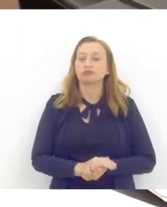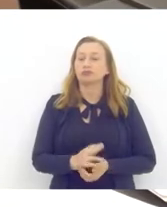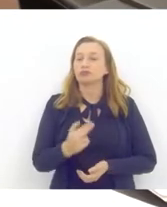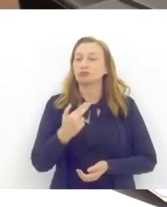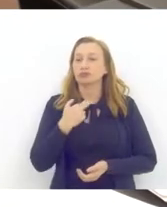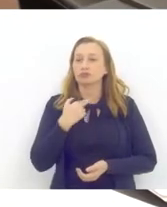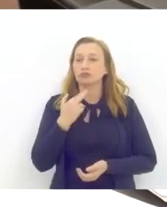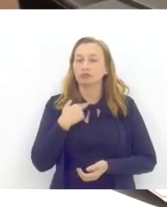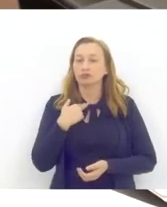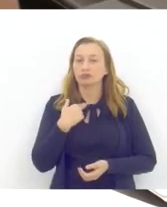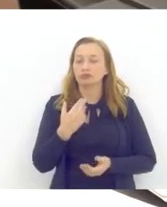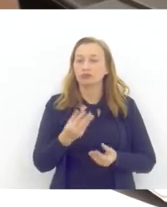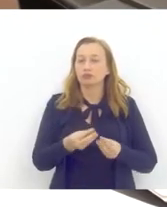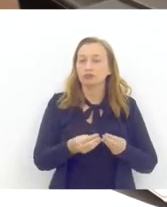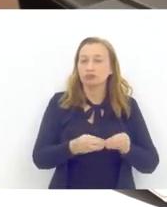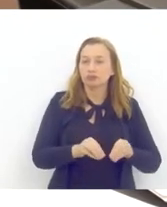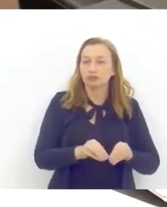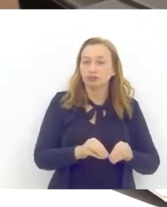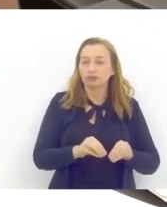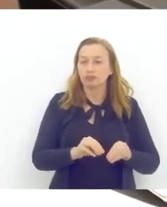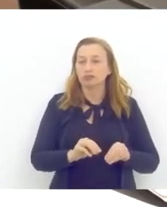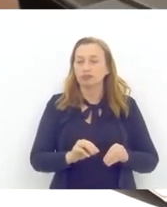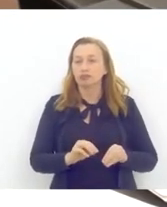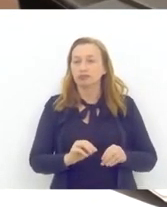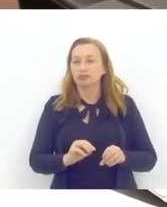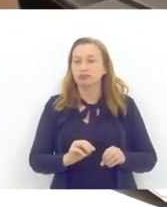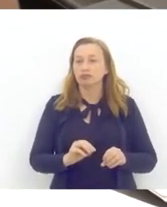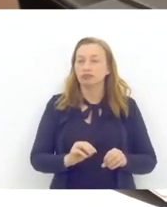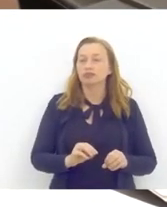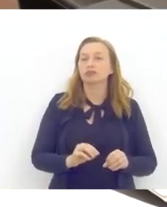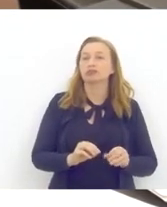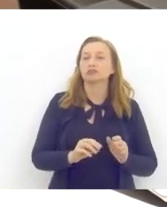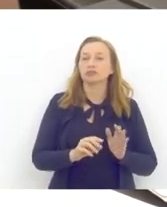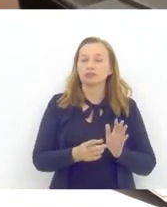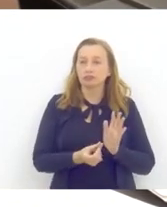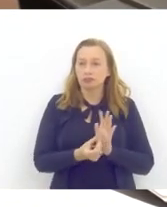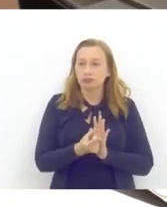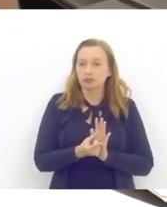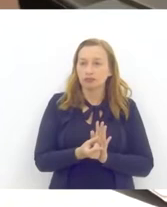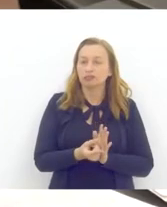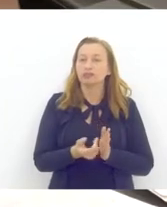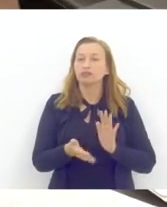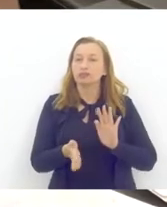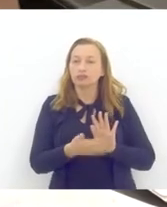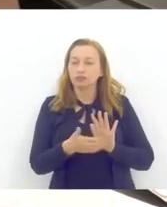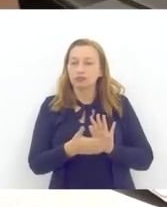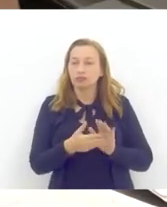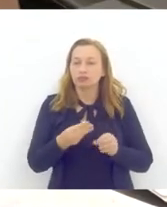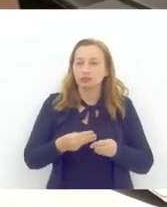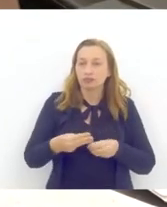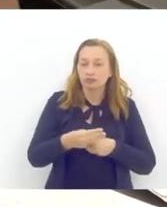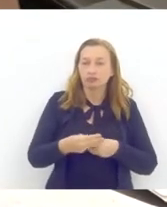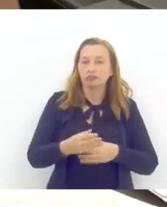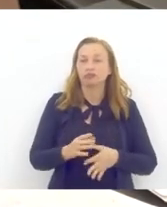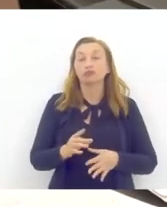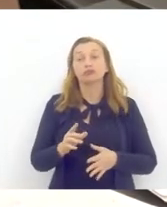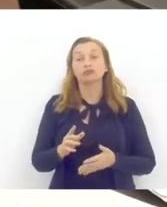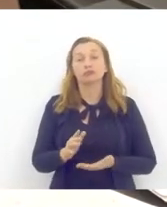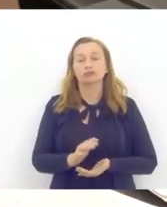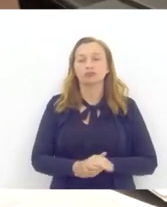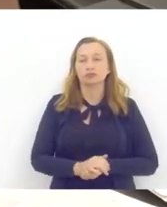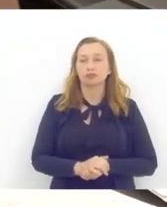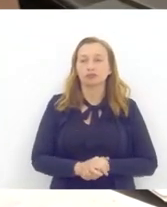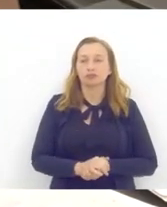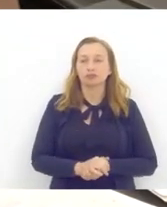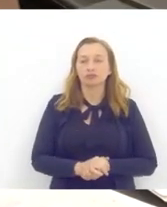poderá comprometer o sustentáculo financeiro razoável e proporcional dos municípios. Logo,